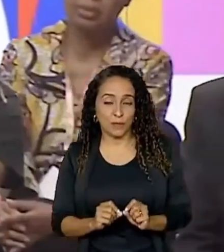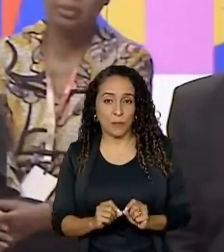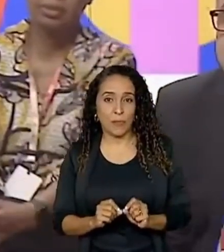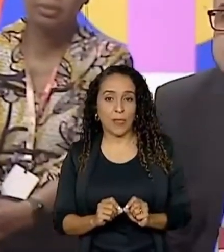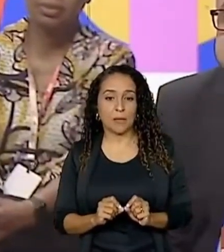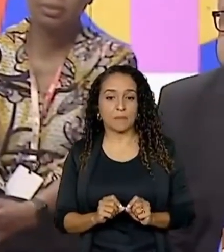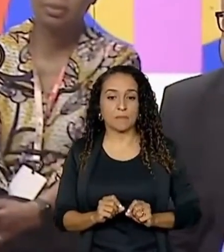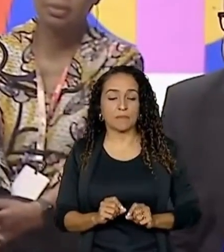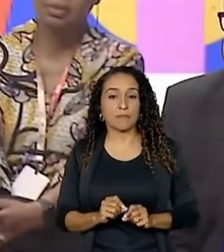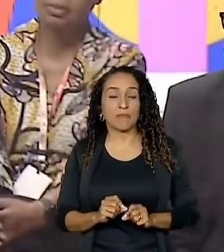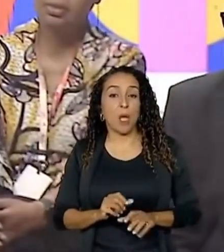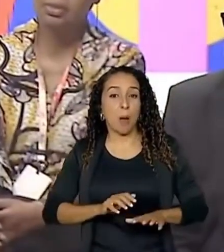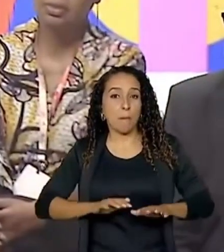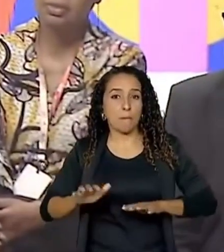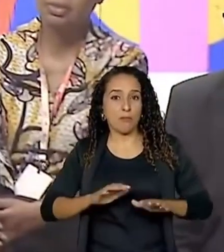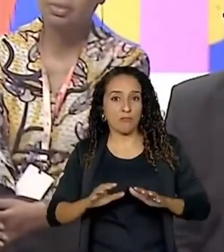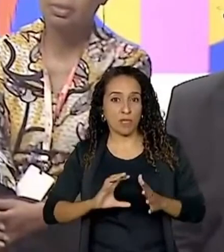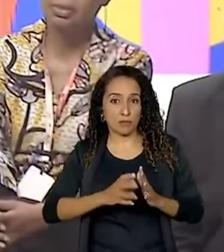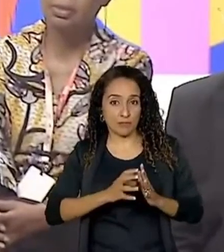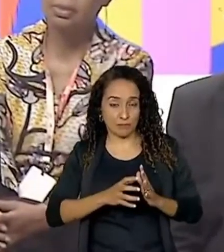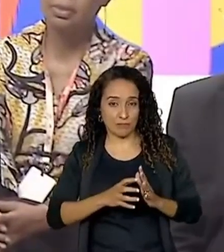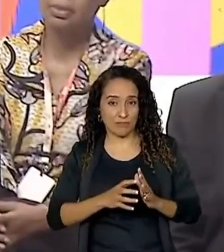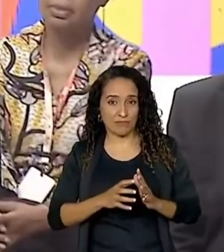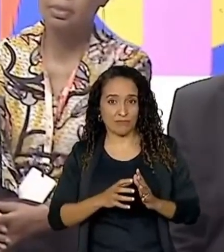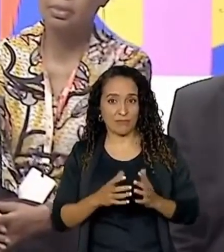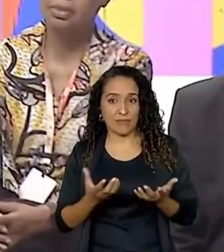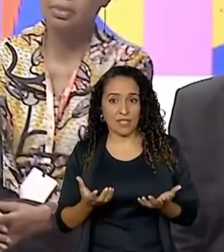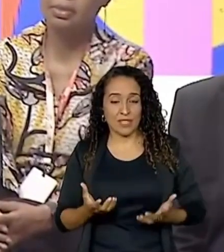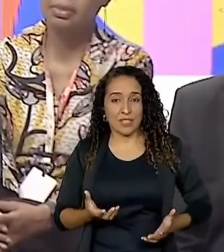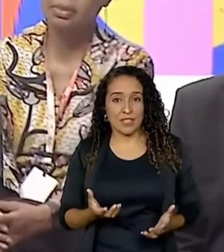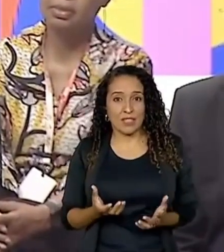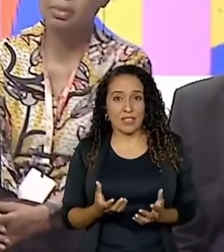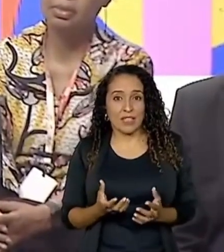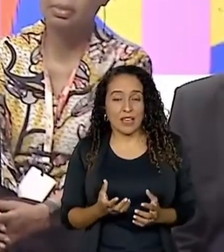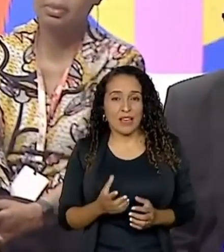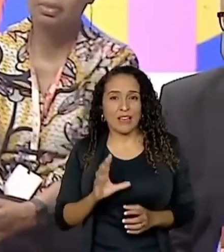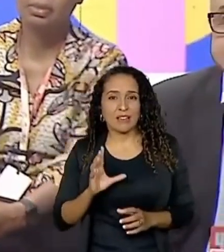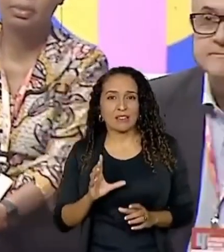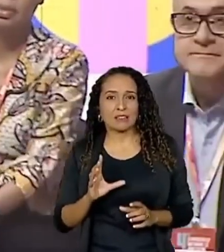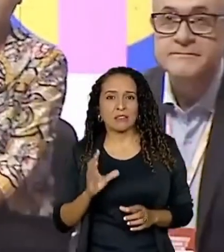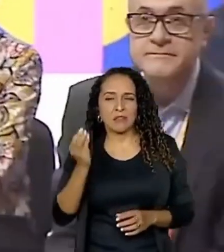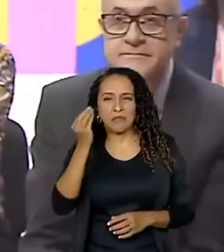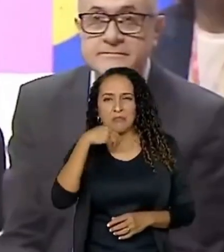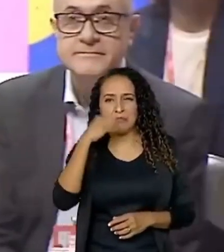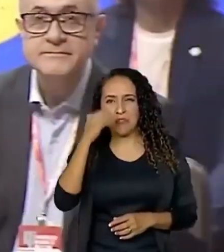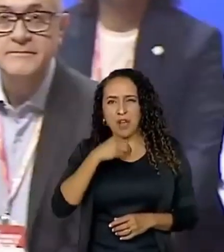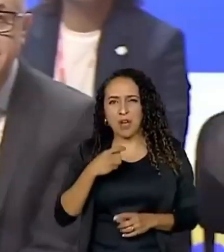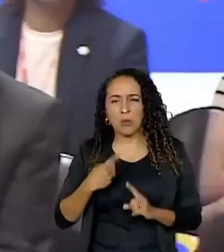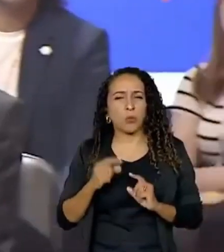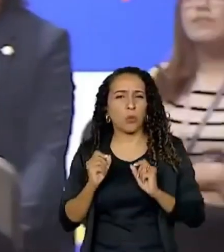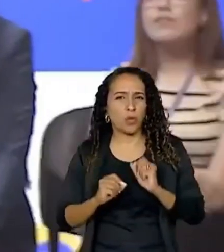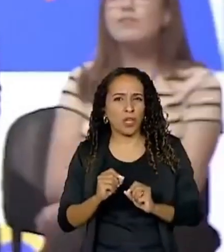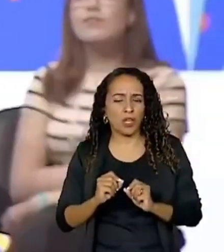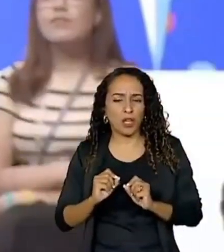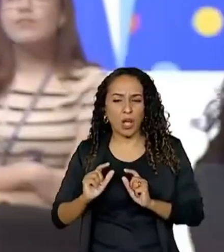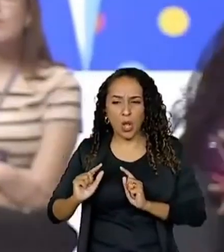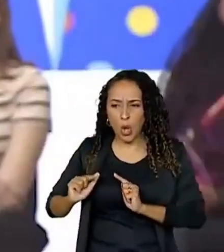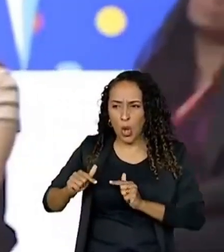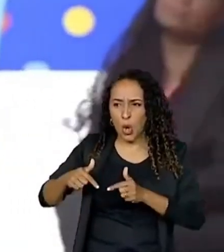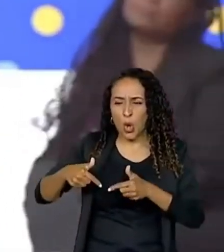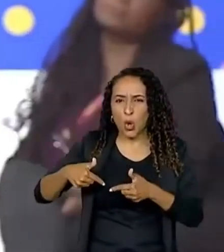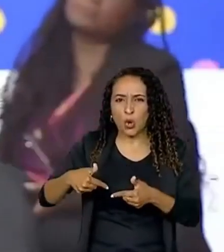O movimento sindical, ele se enfraqueceu quando a luta virou uma luta